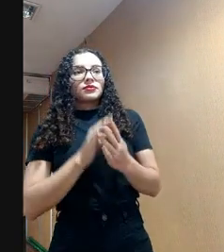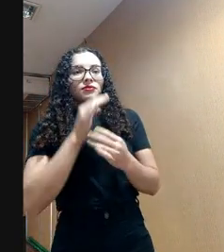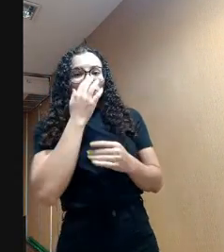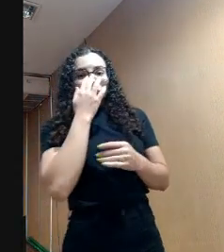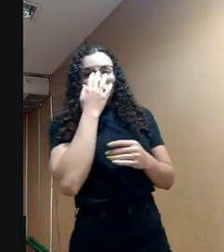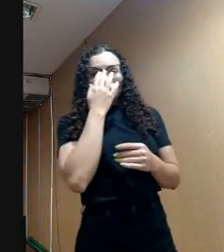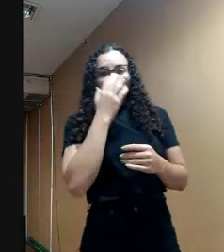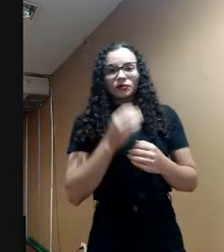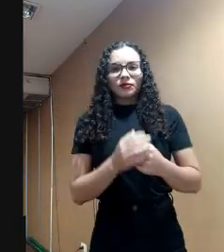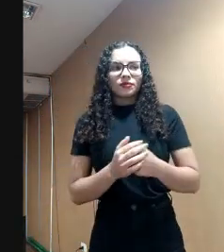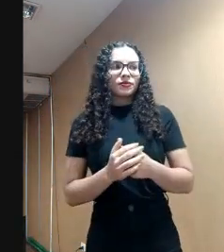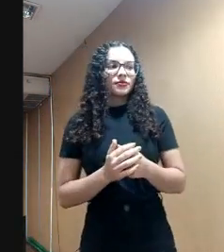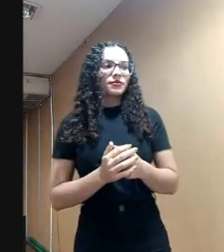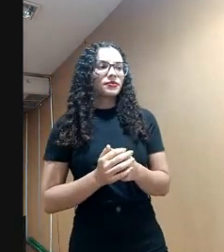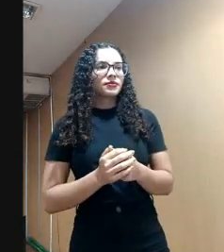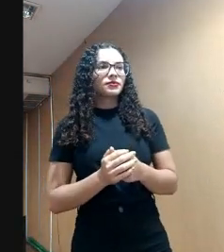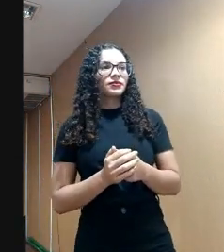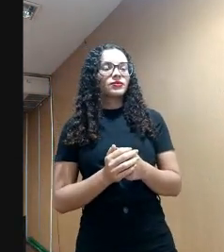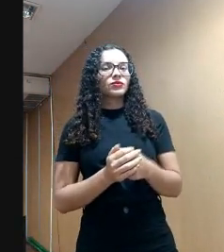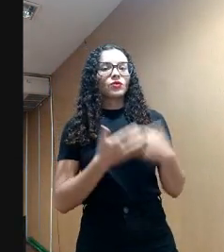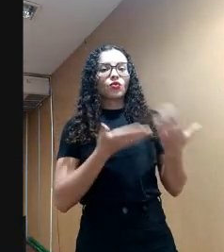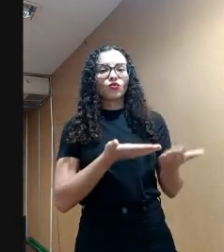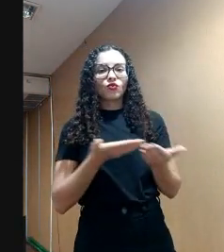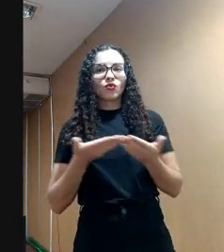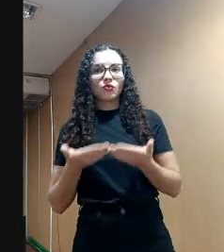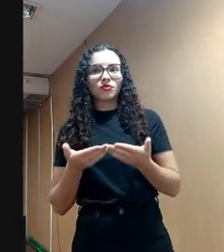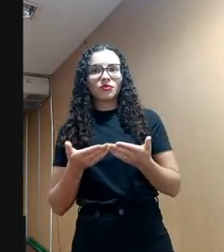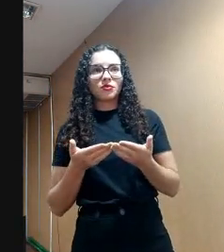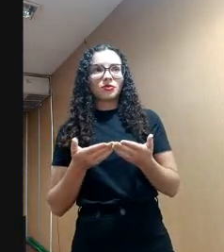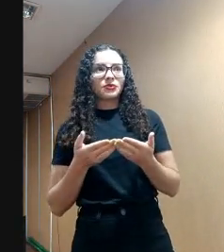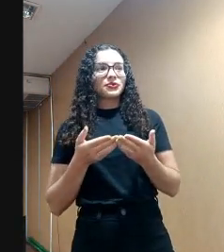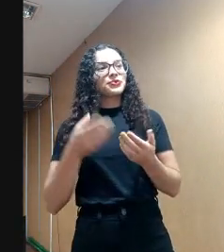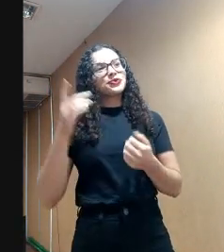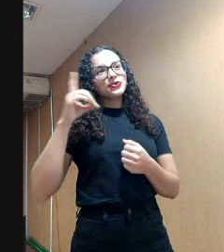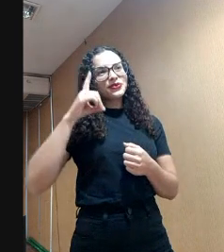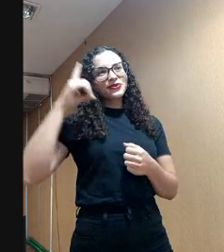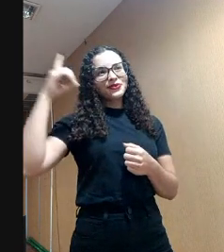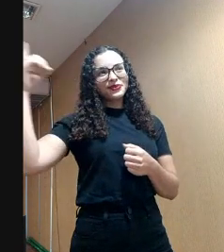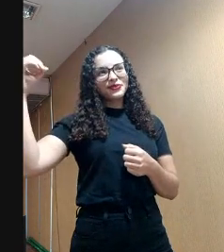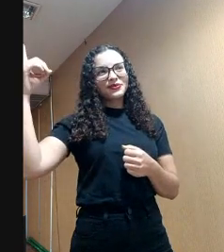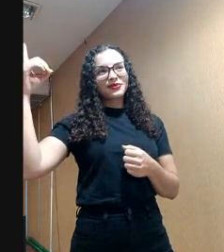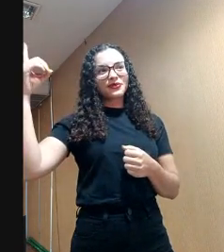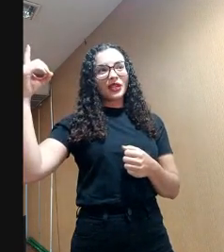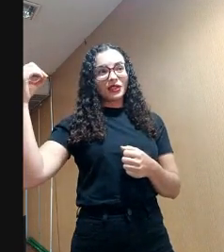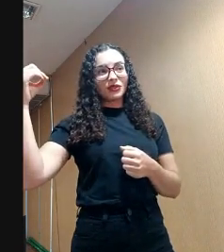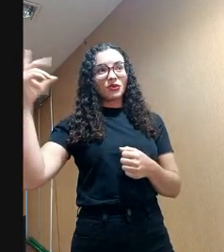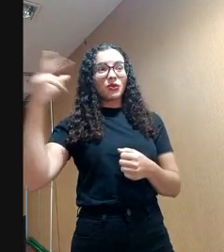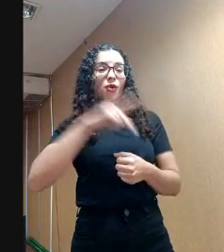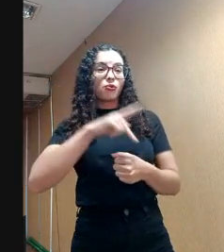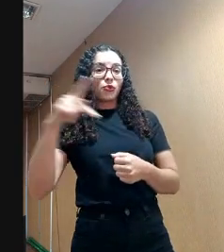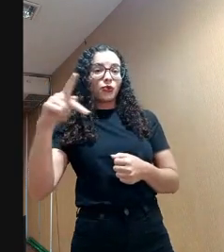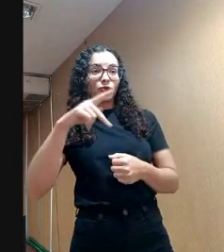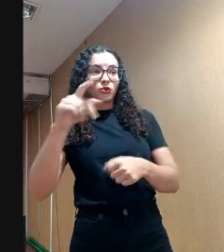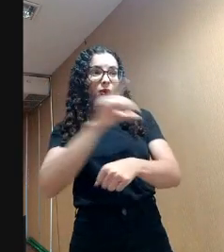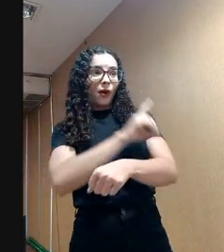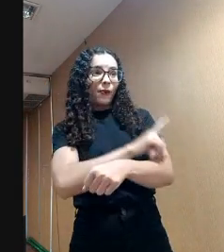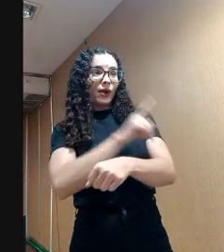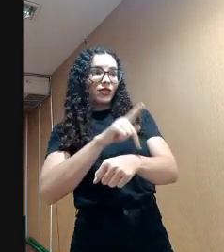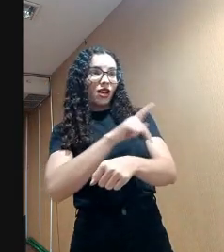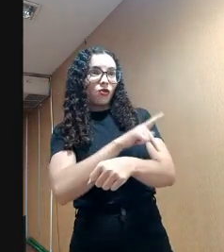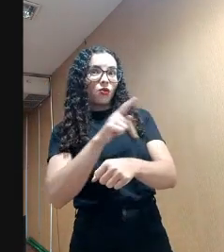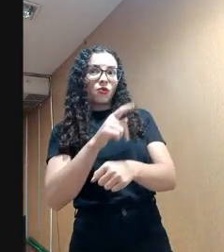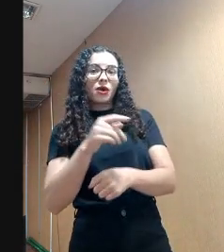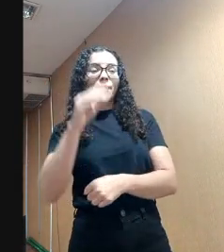Também para compor a mesa de honra, convido a diretora de ensino do IFPE Campus Pesqueira, a pedagoga Bárbara